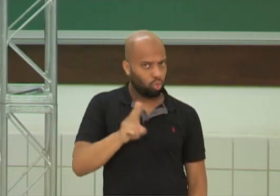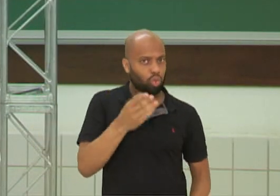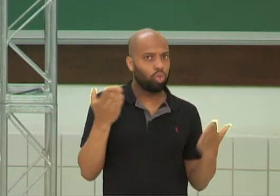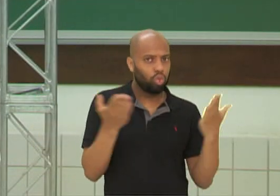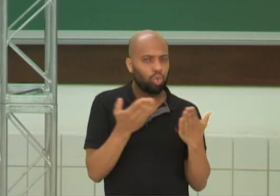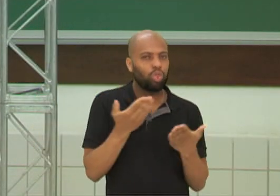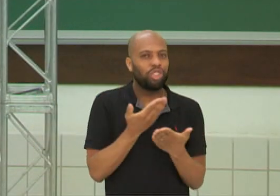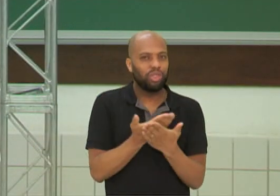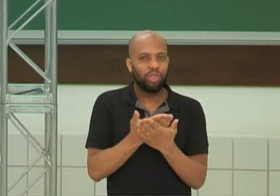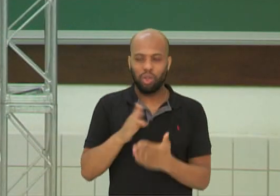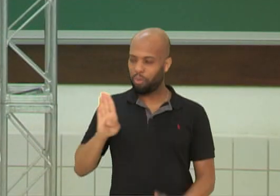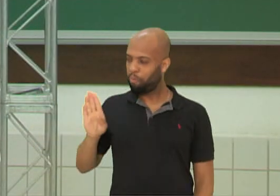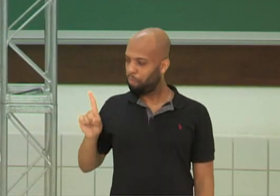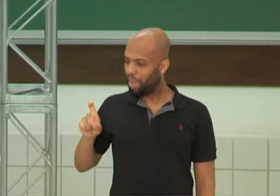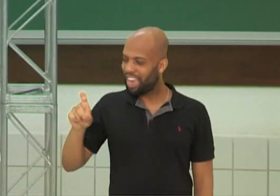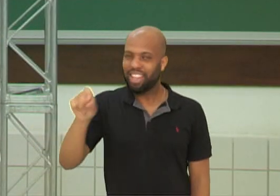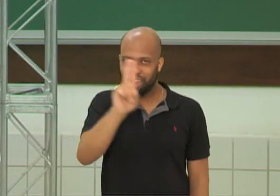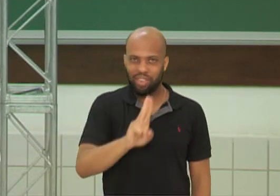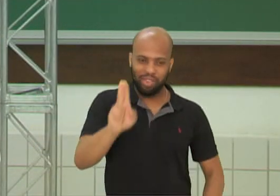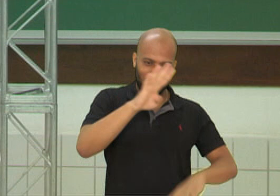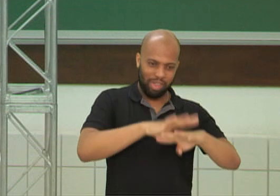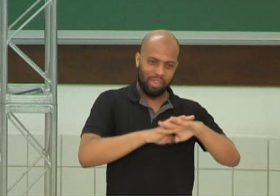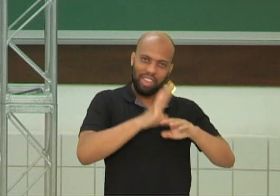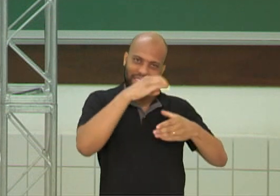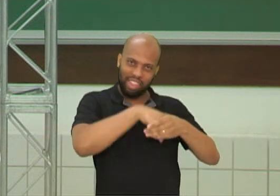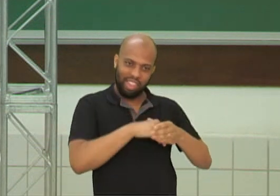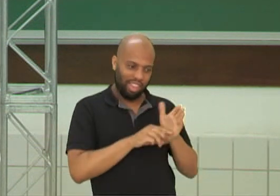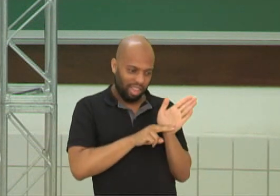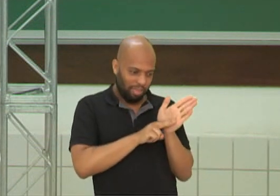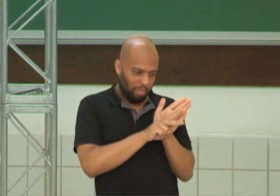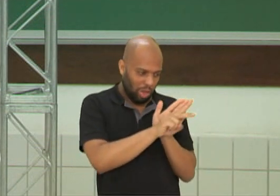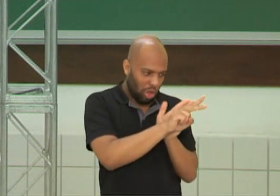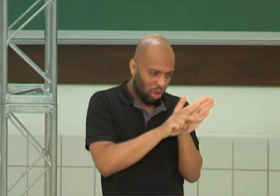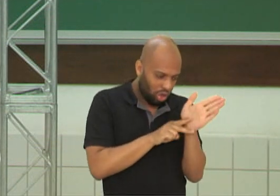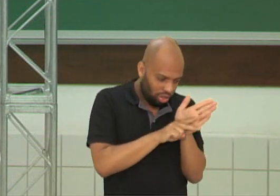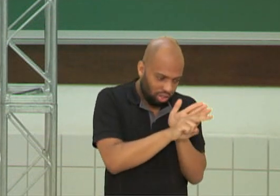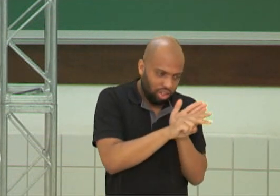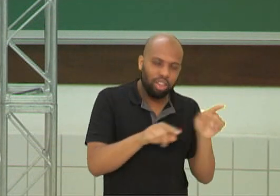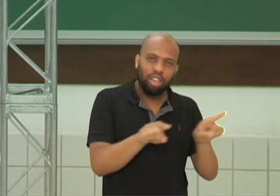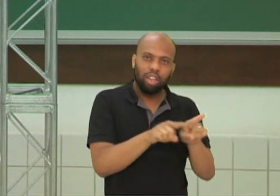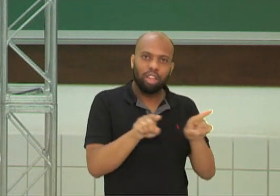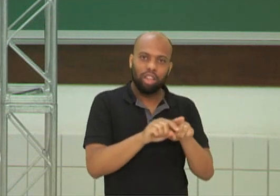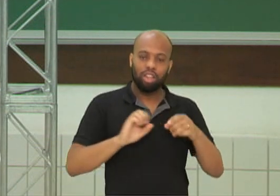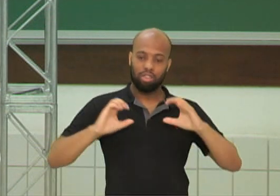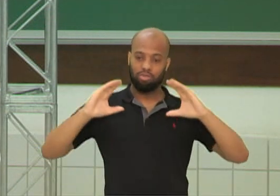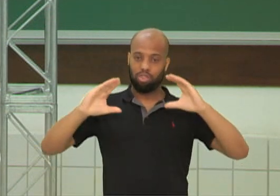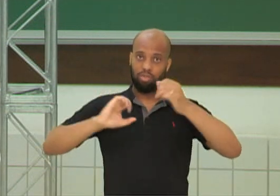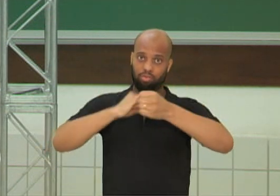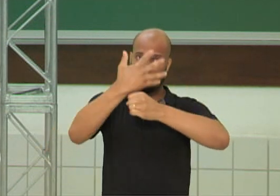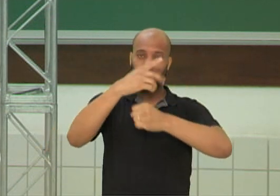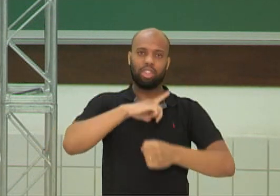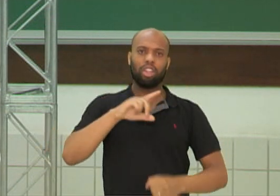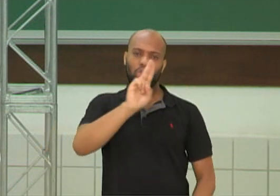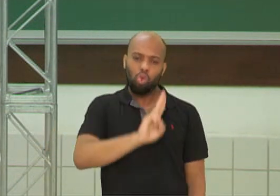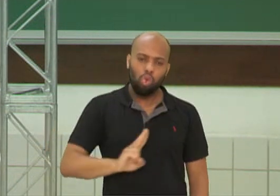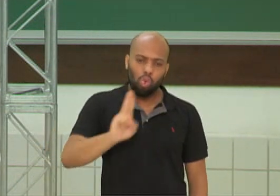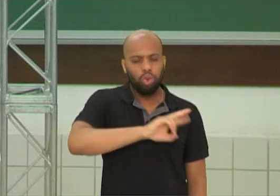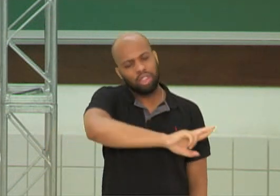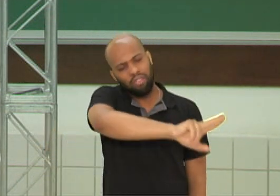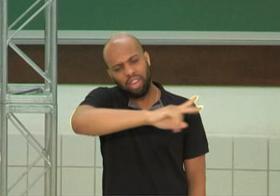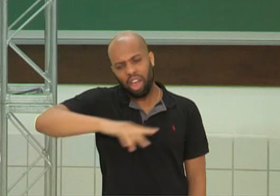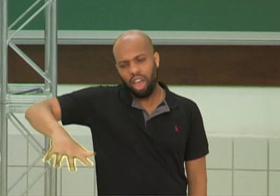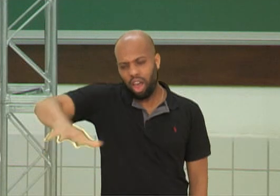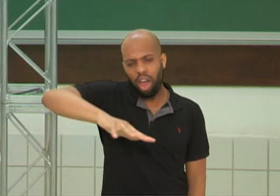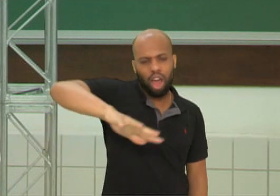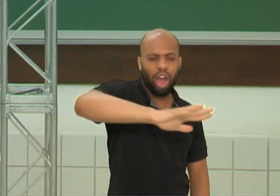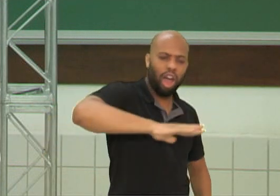falamos de bactérias, né? Ligado à biologia. Lembra que função exponencial ela tem aplicações em várias